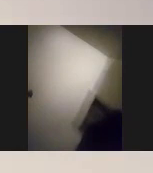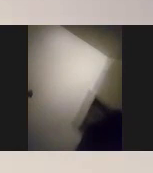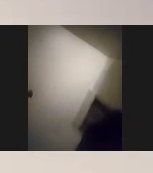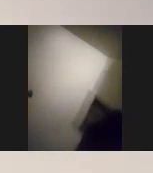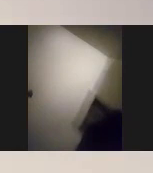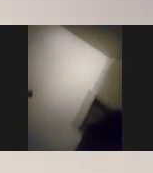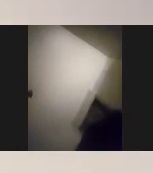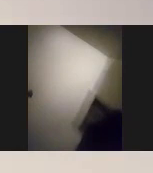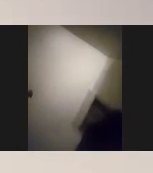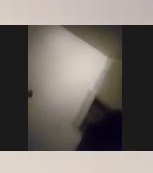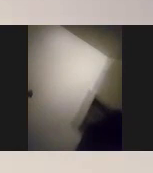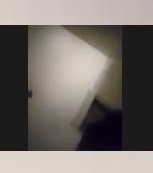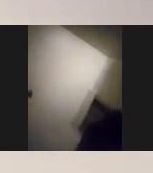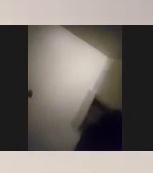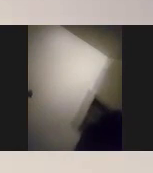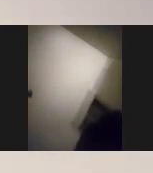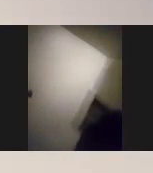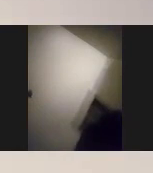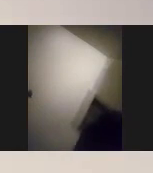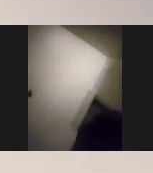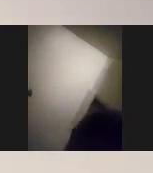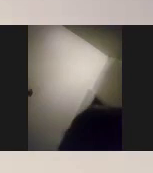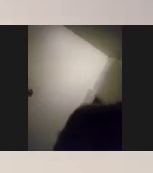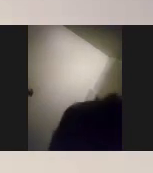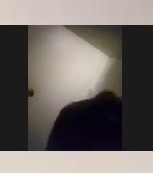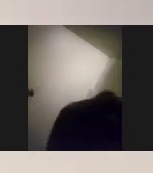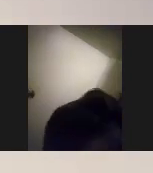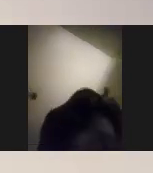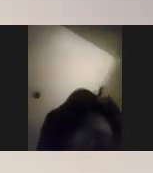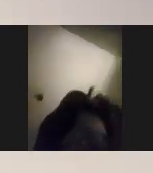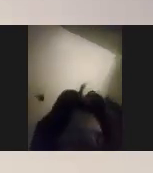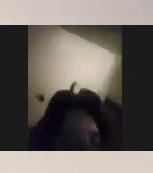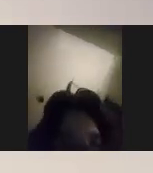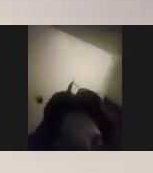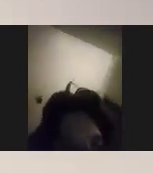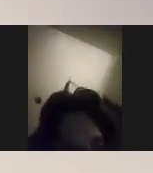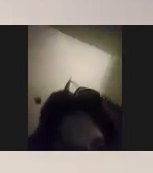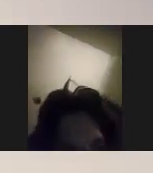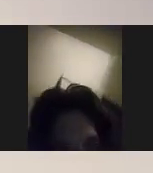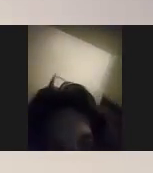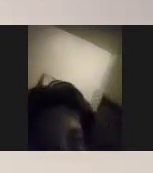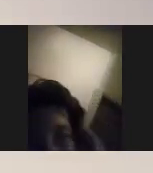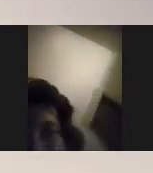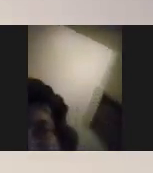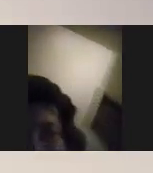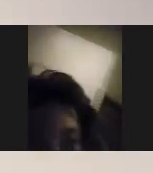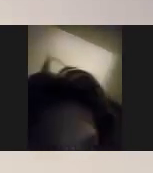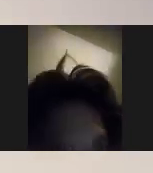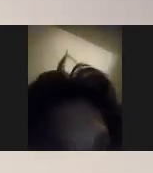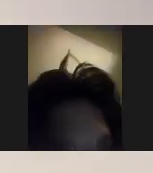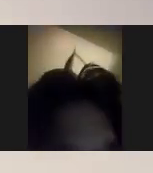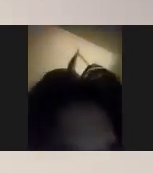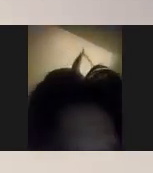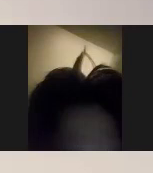imagem, né? Quem é o meu bebê? Quem é essa pessoa que saiu de dentro de mim e que eu me planejei com uma série de